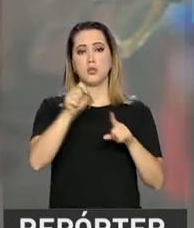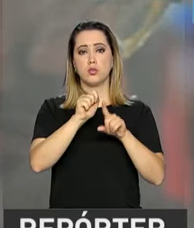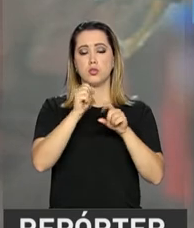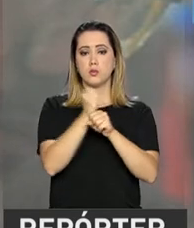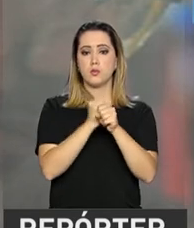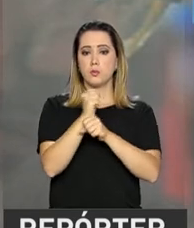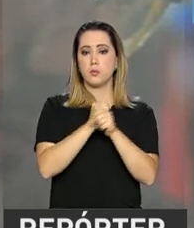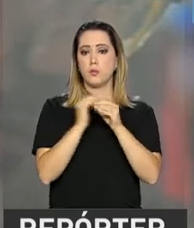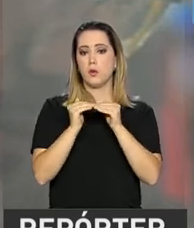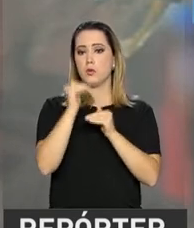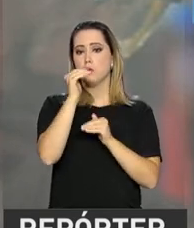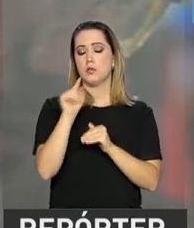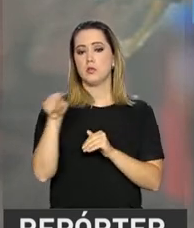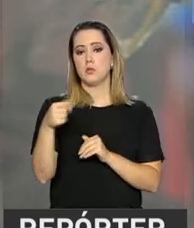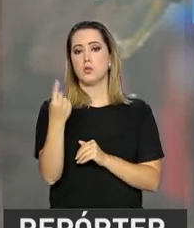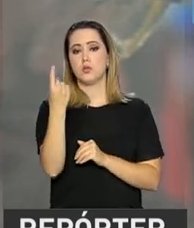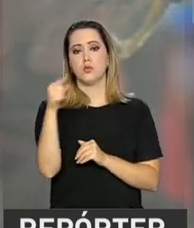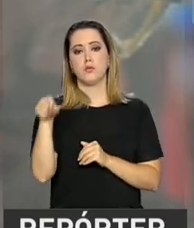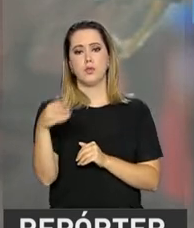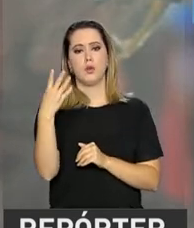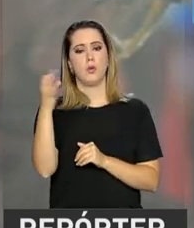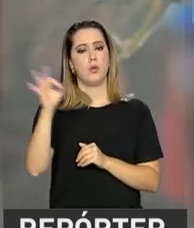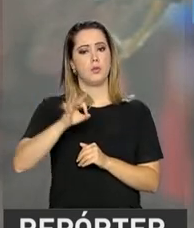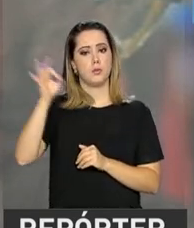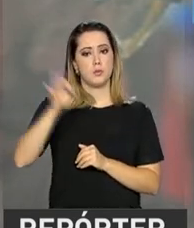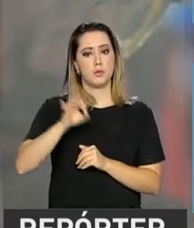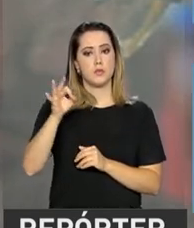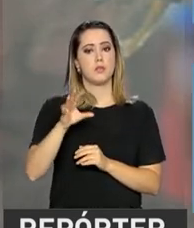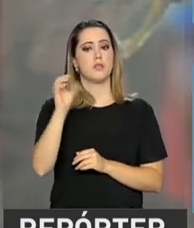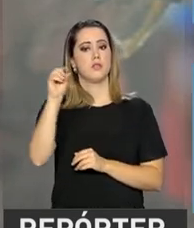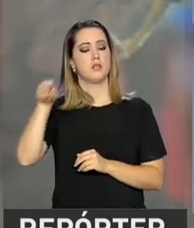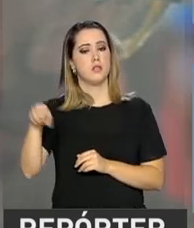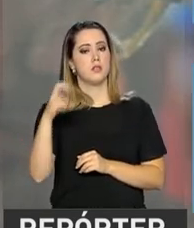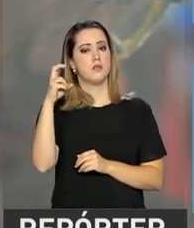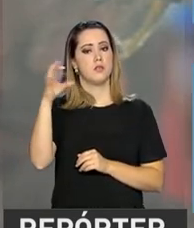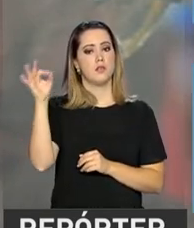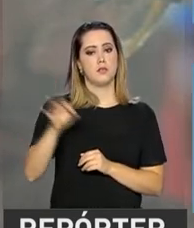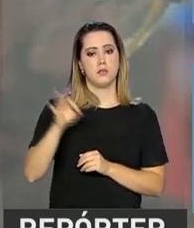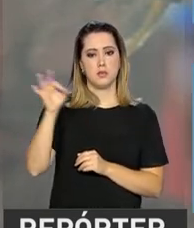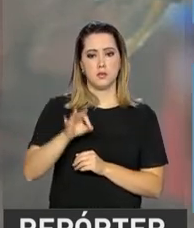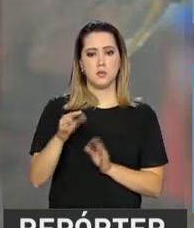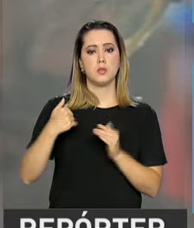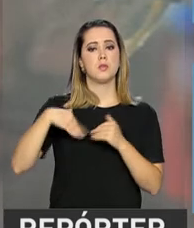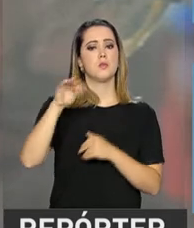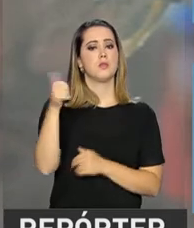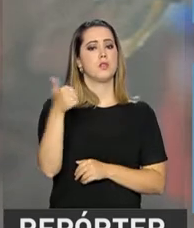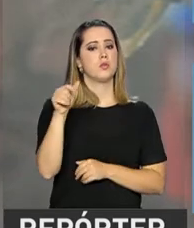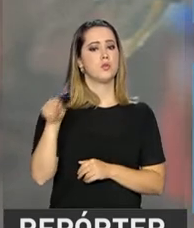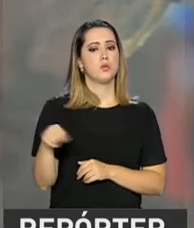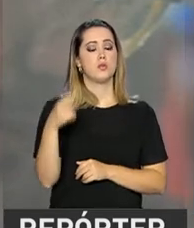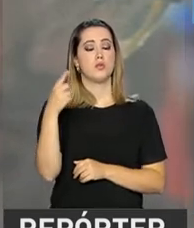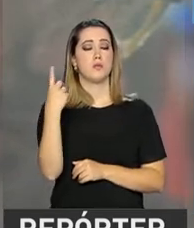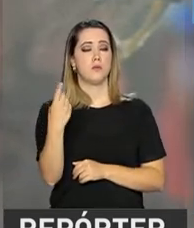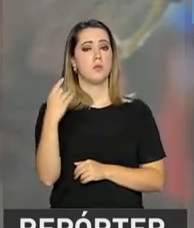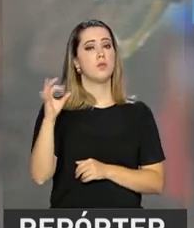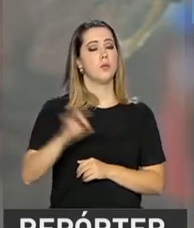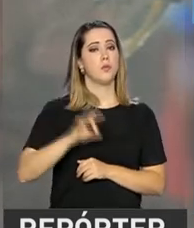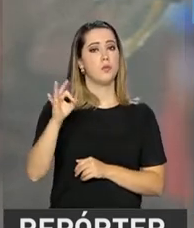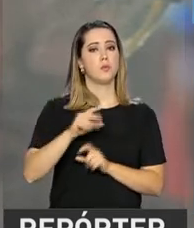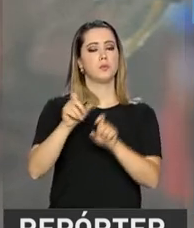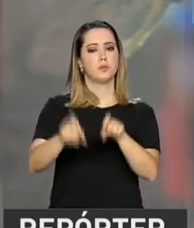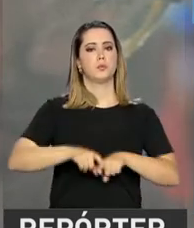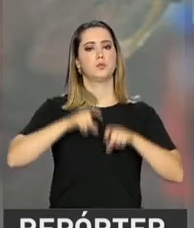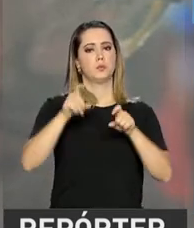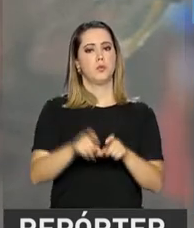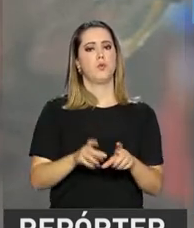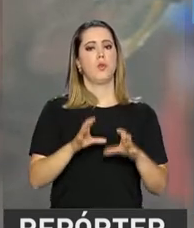indústria 0,5 por cento nos serviços e mais de 11% na agropecuária para o consumo das famílias a